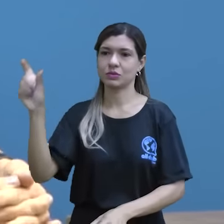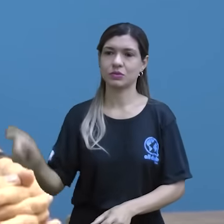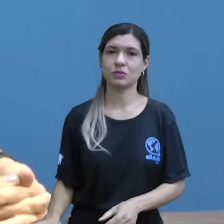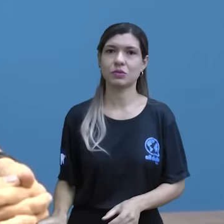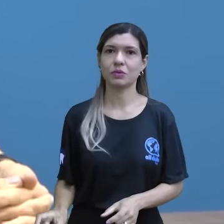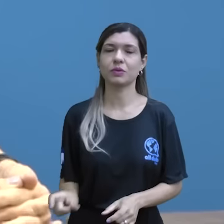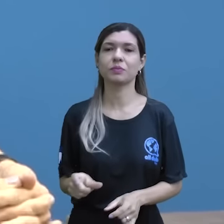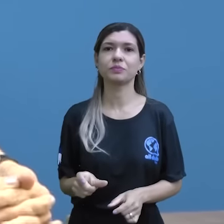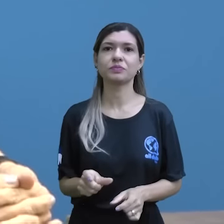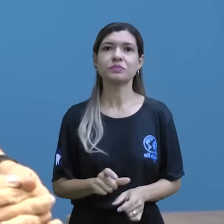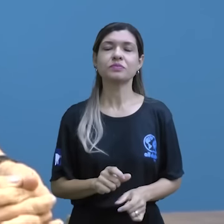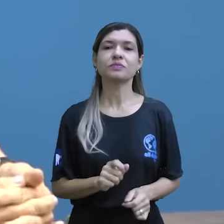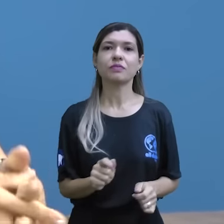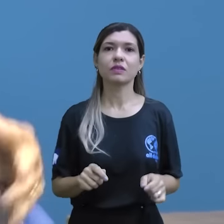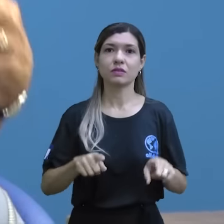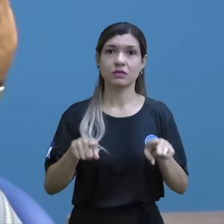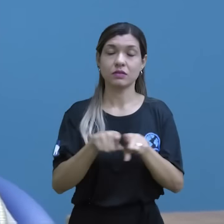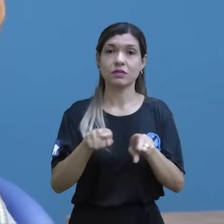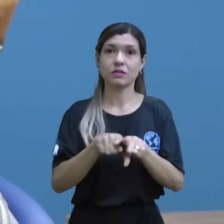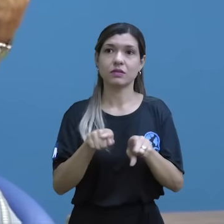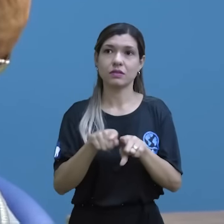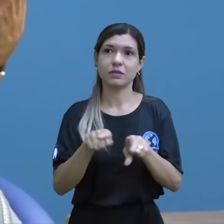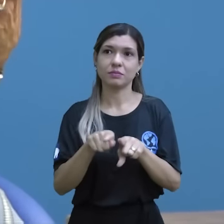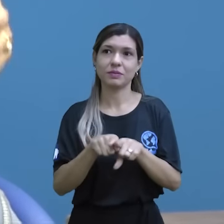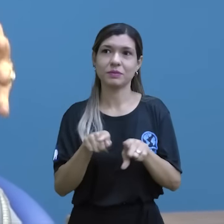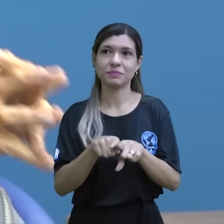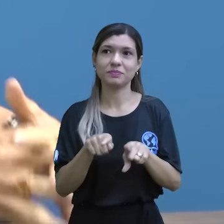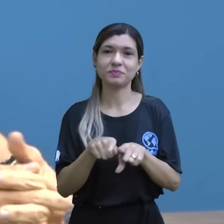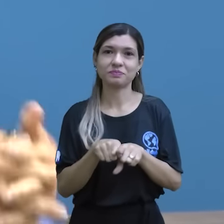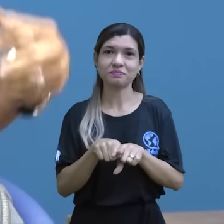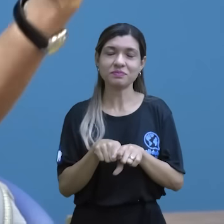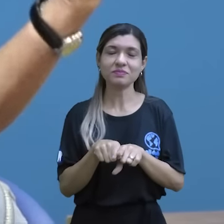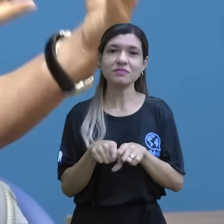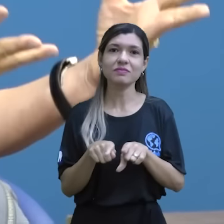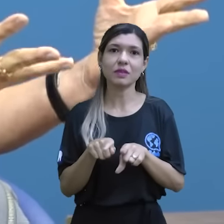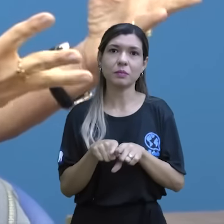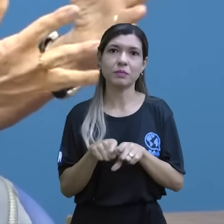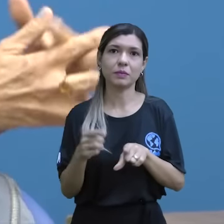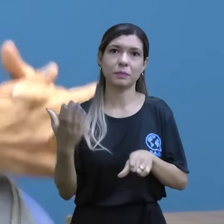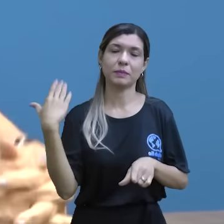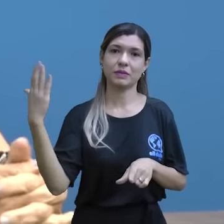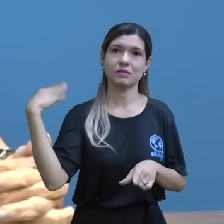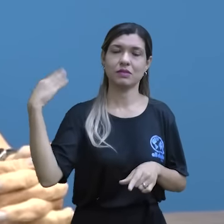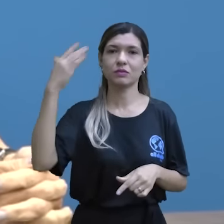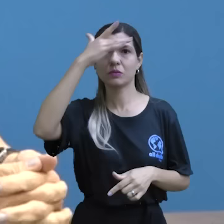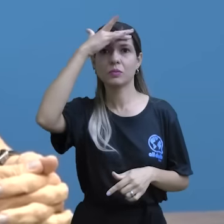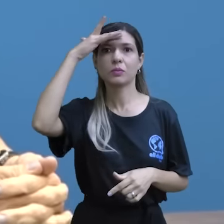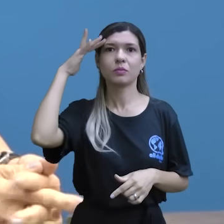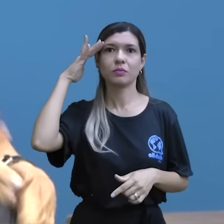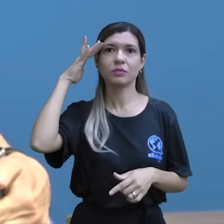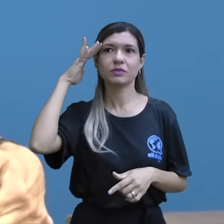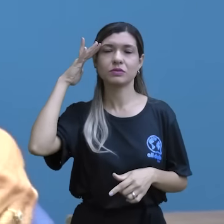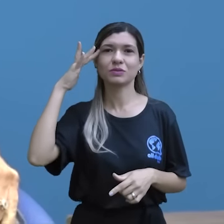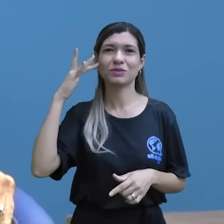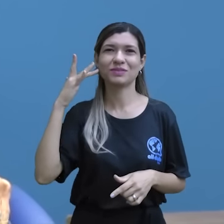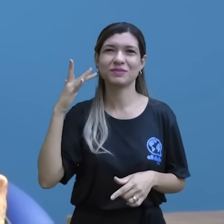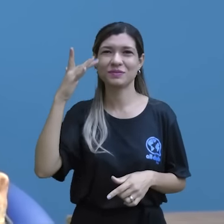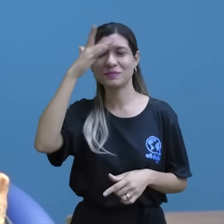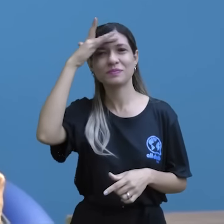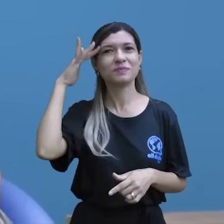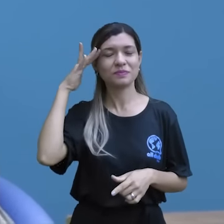Lima deixasse hospício. Ele que disse numa entrevista que Bea conhece tão bem, que ele tinha